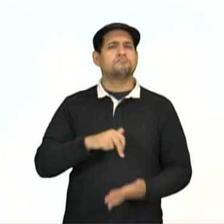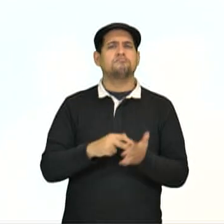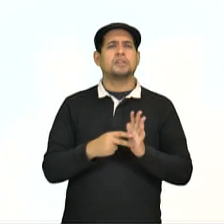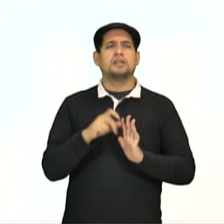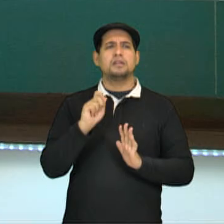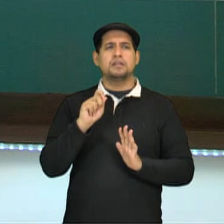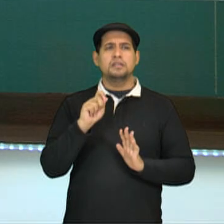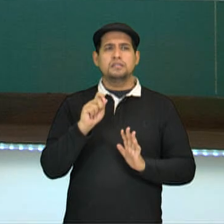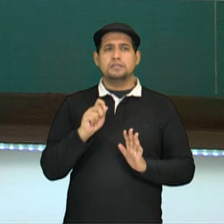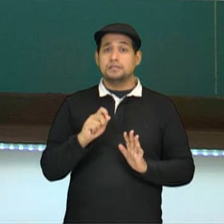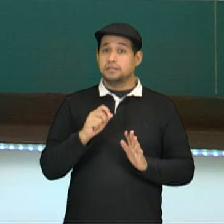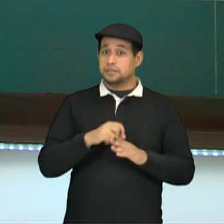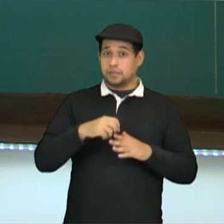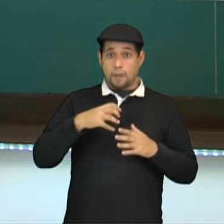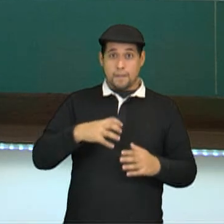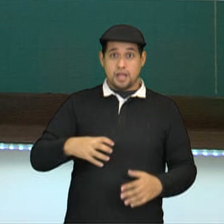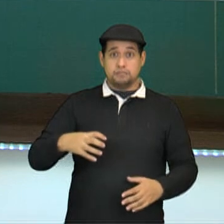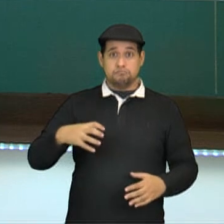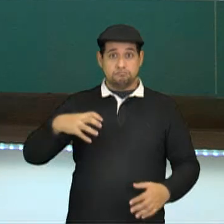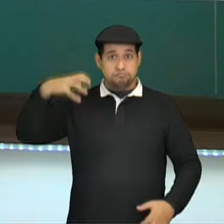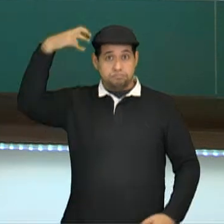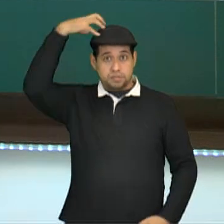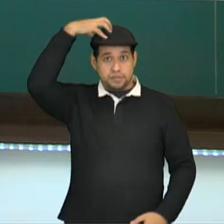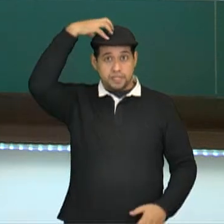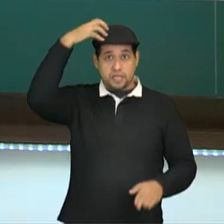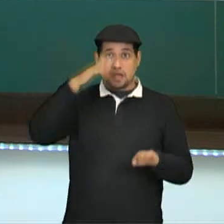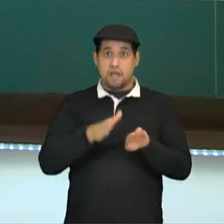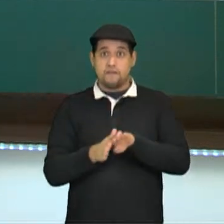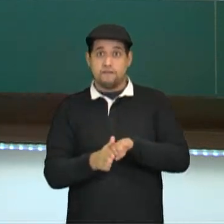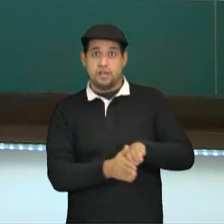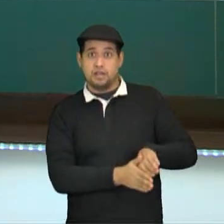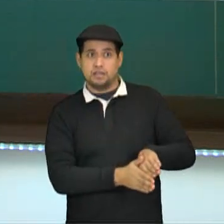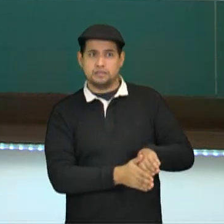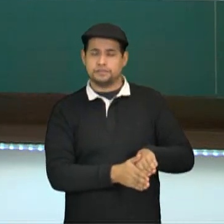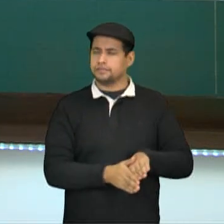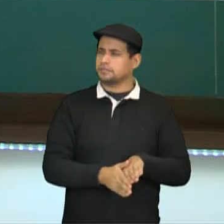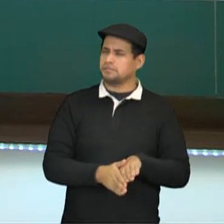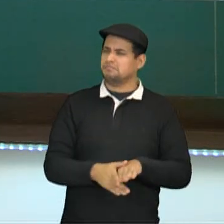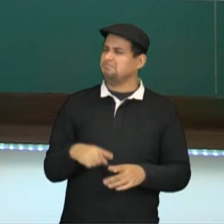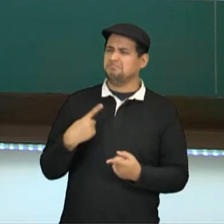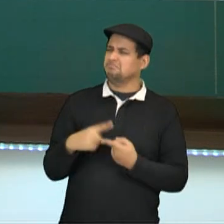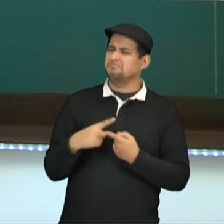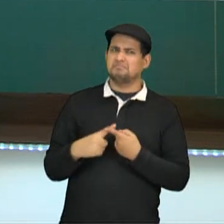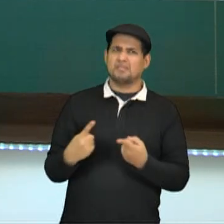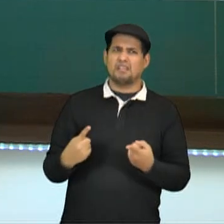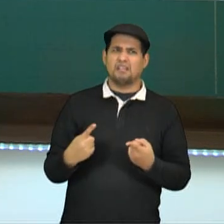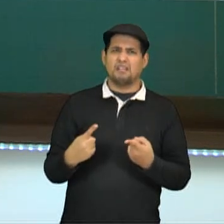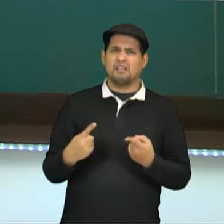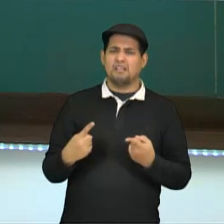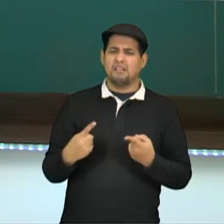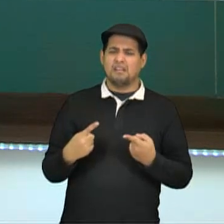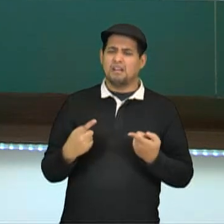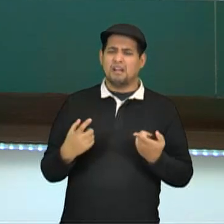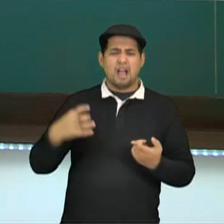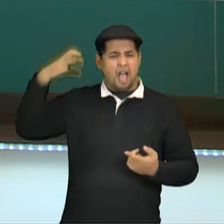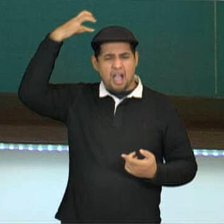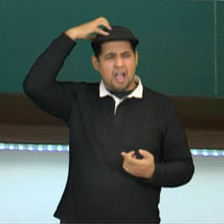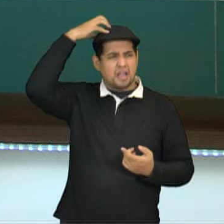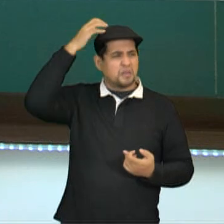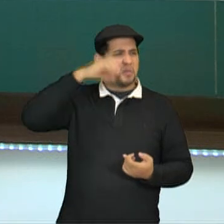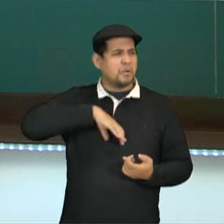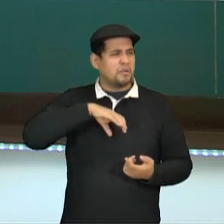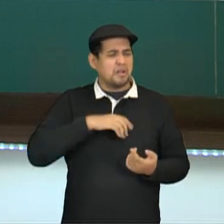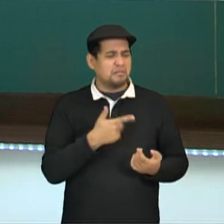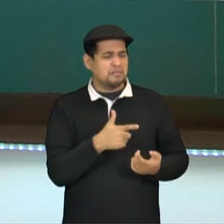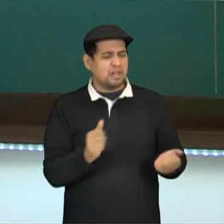uma rainha afastada. Ela não estava em exercício. Oh, mas por que a rainha de Portugal não estava em